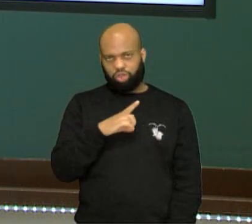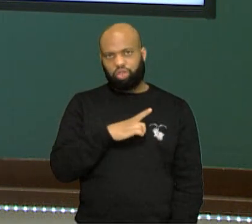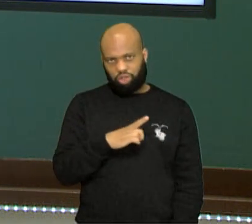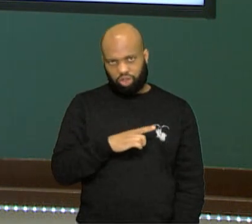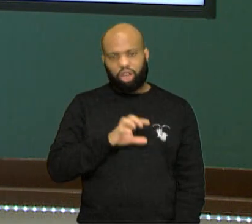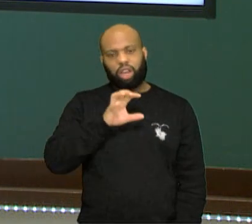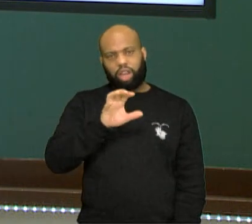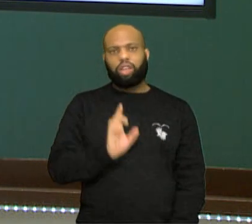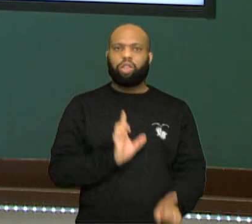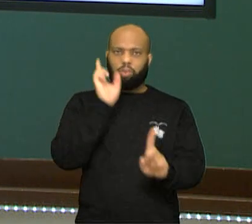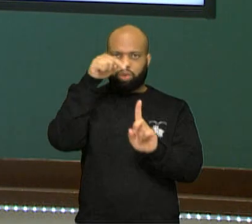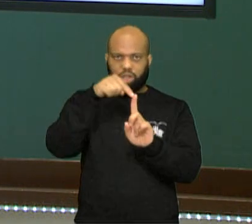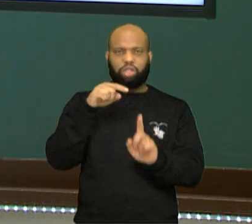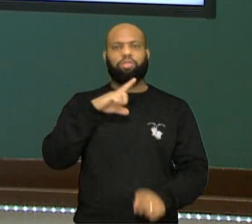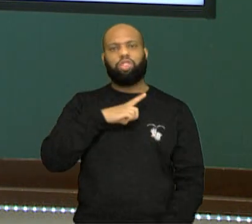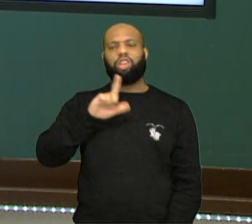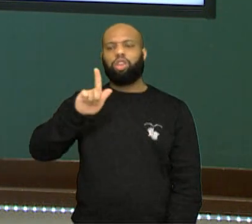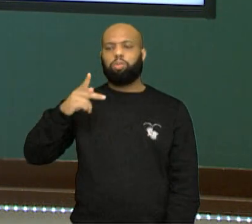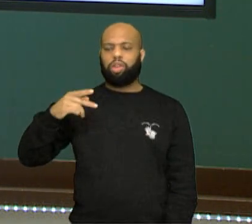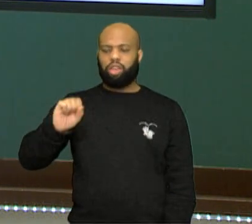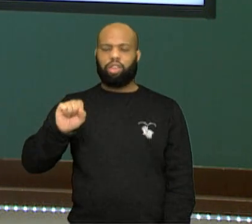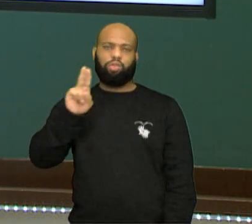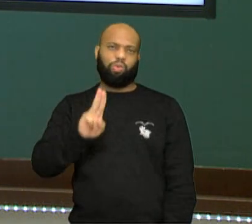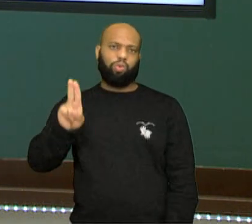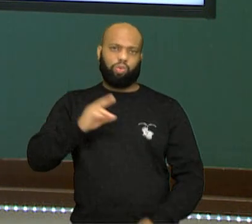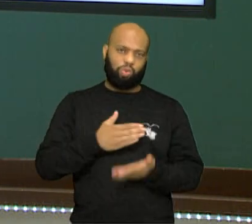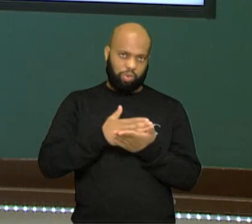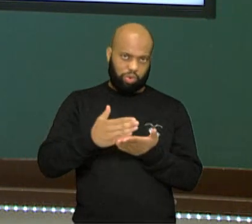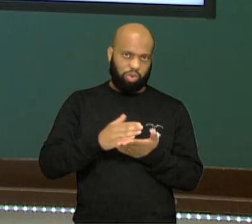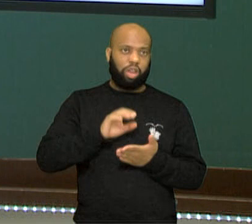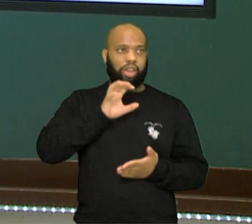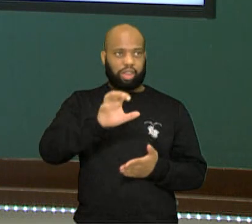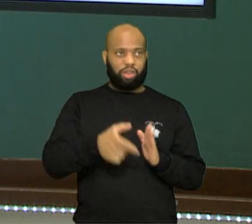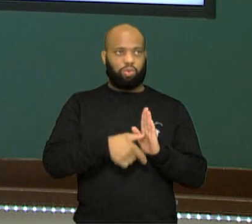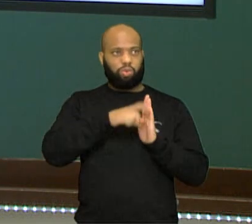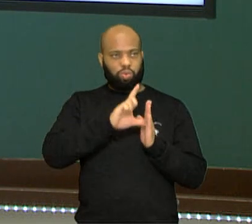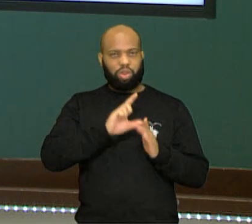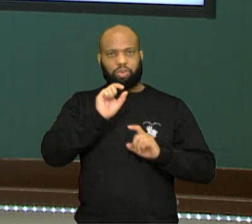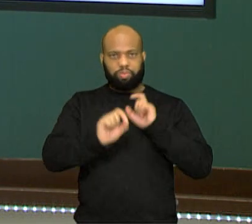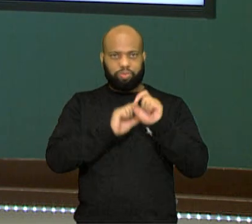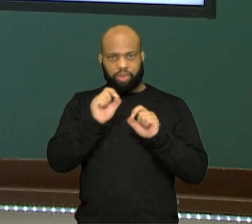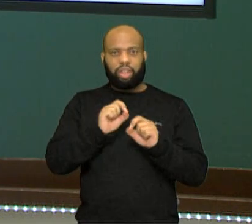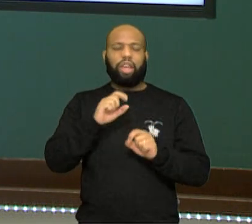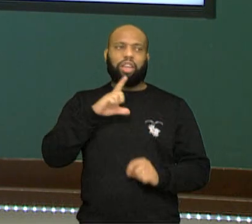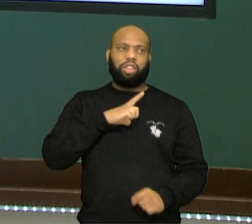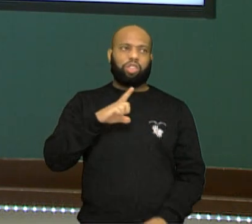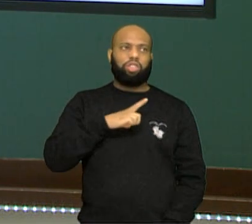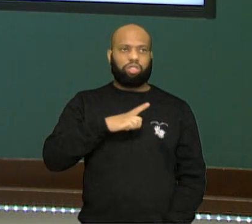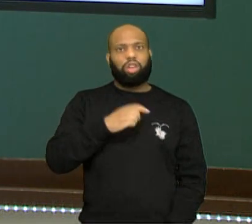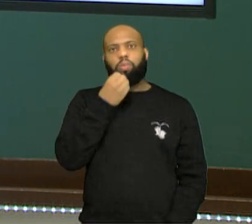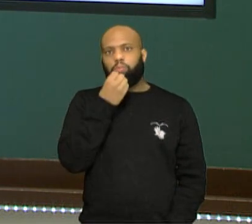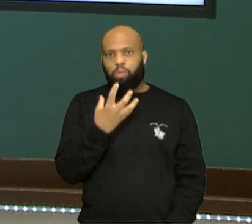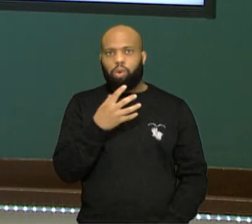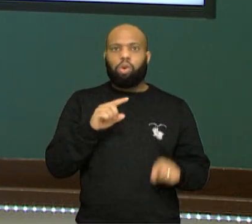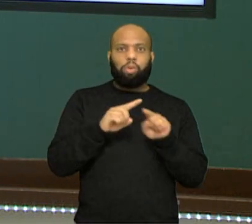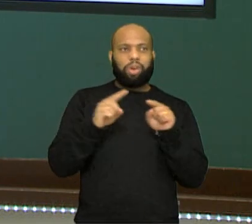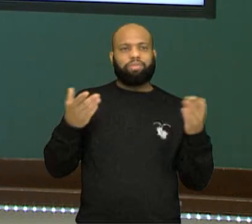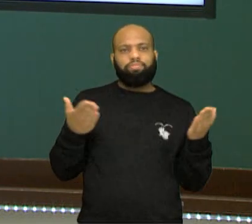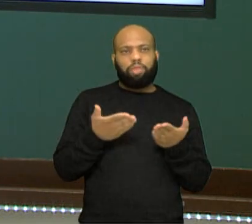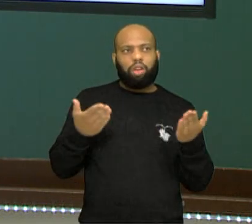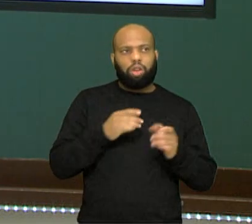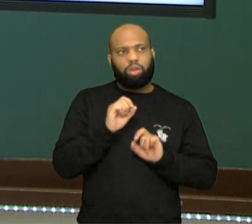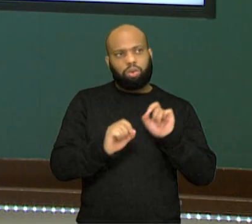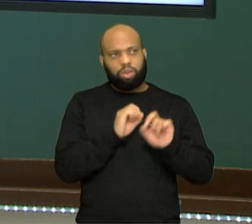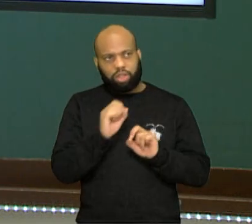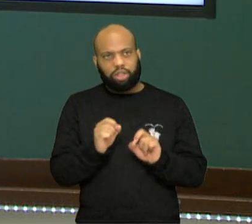balísticos com mais precisão. Que no início essa precisão era bastante acentuada e que hoje em